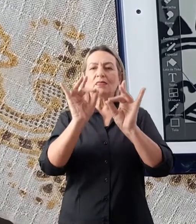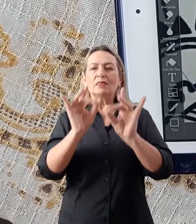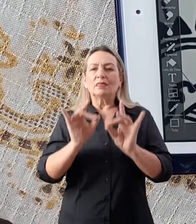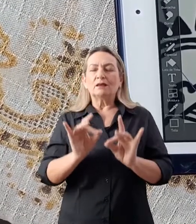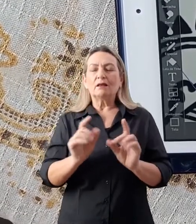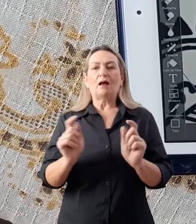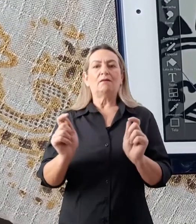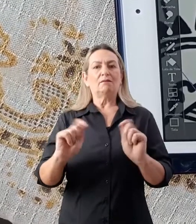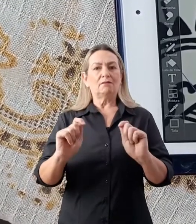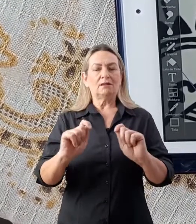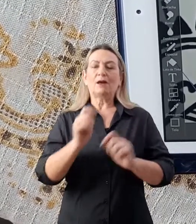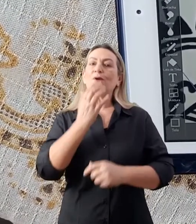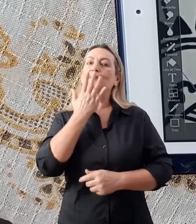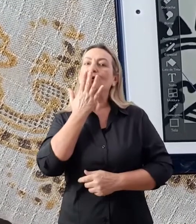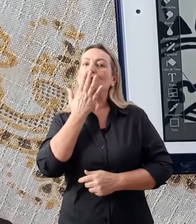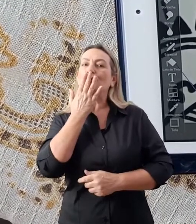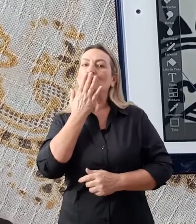detalhes.